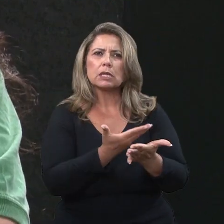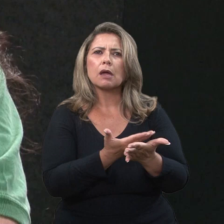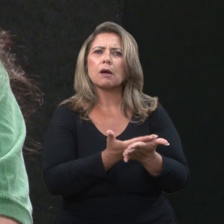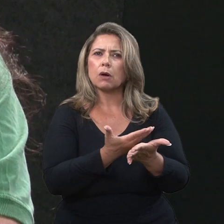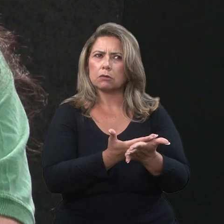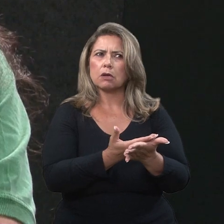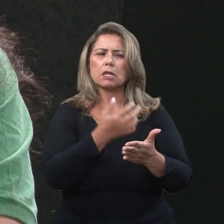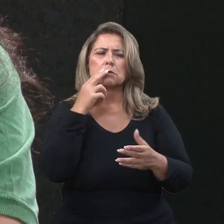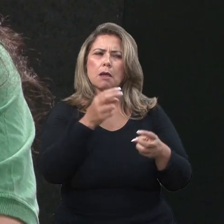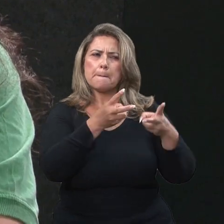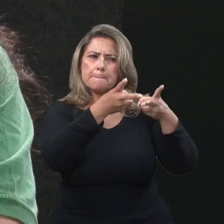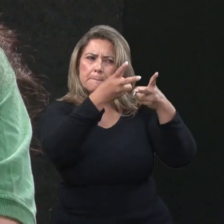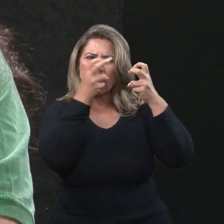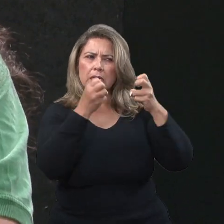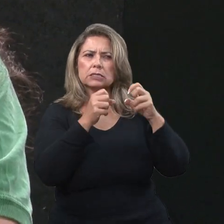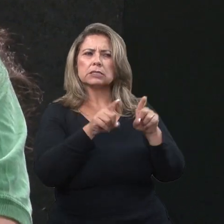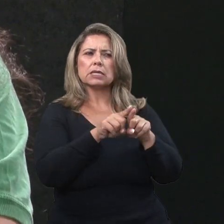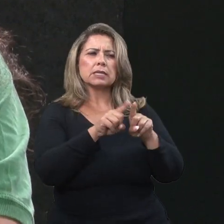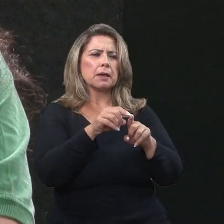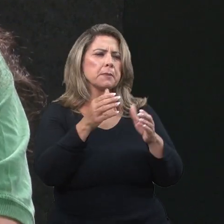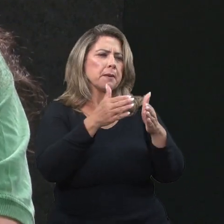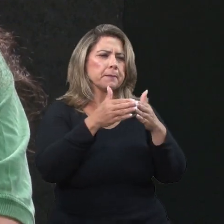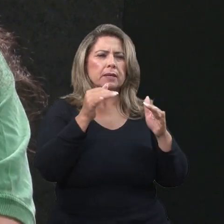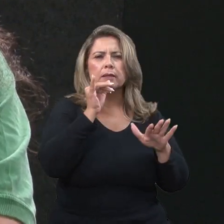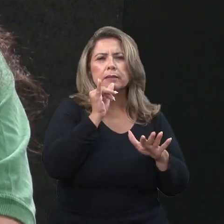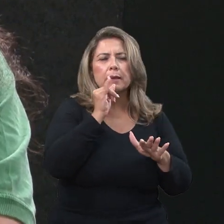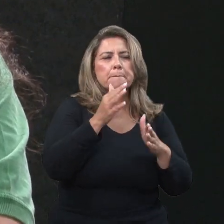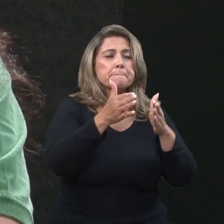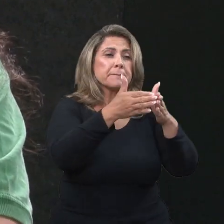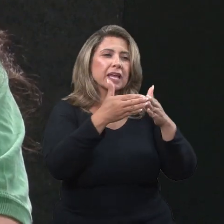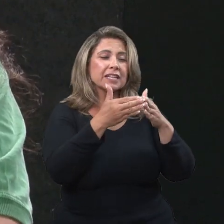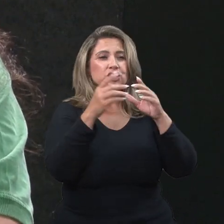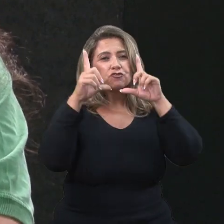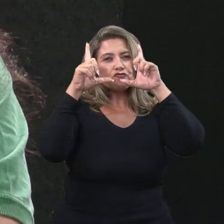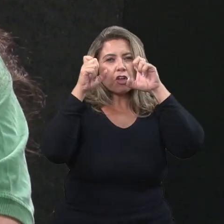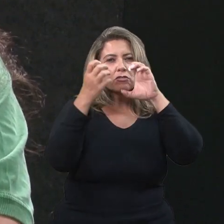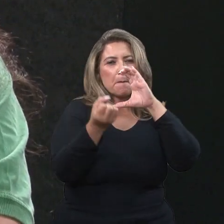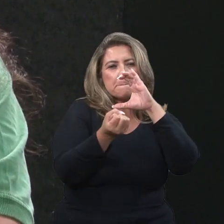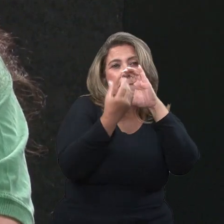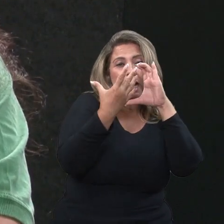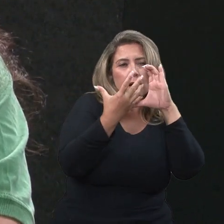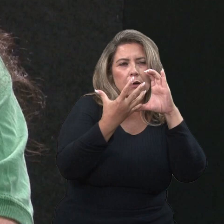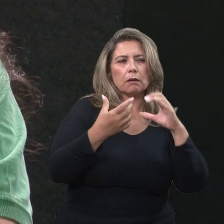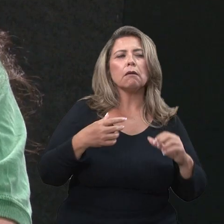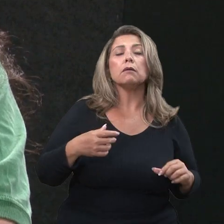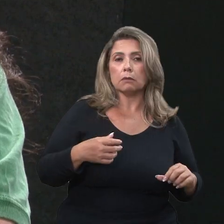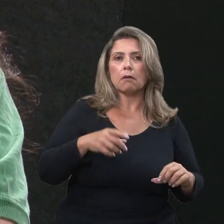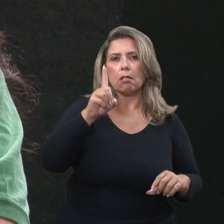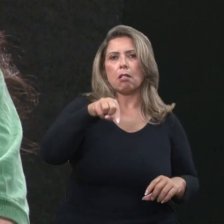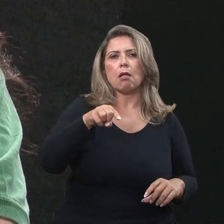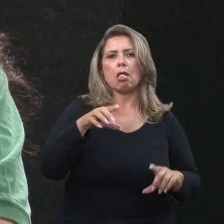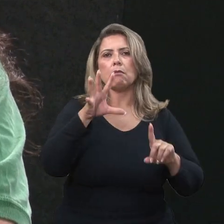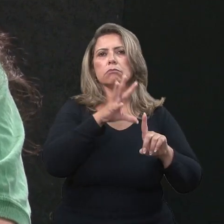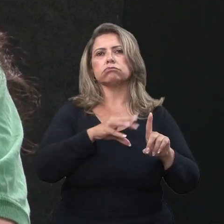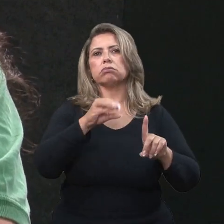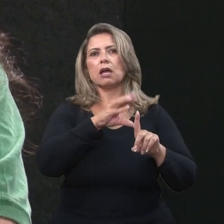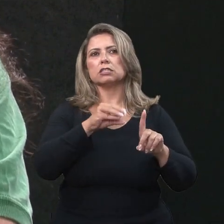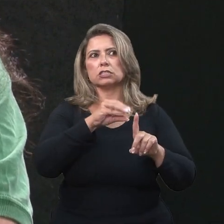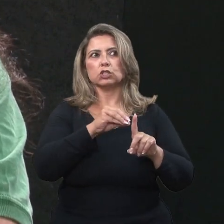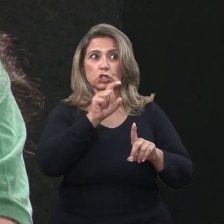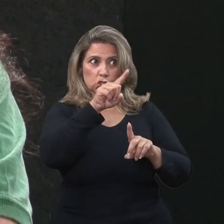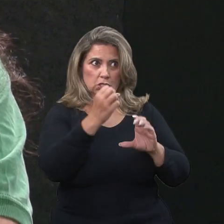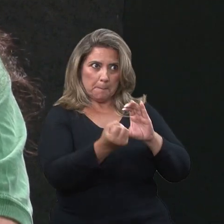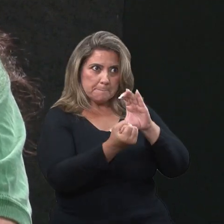conotação sexual, pedindo fotos íntimas. Isso é uma situação de assédio. Em troca de alguma nota,